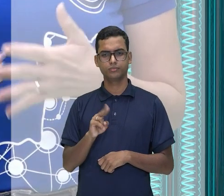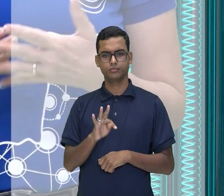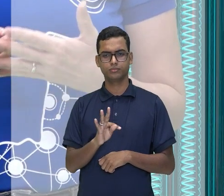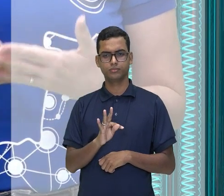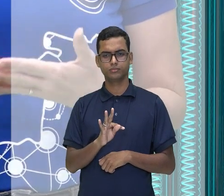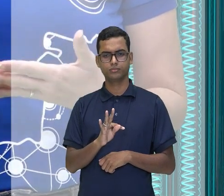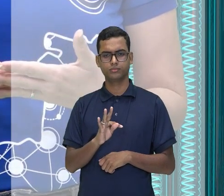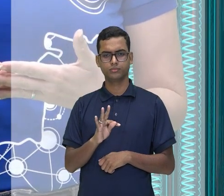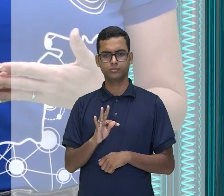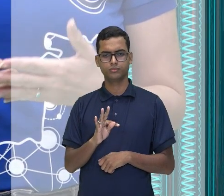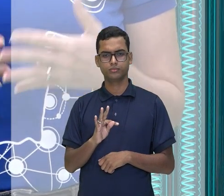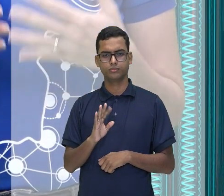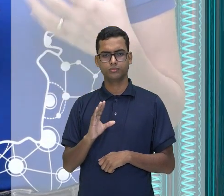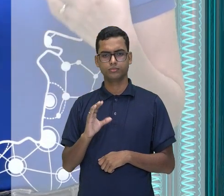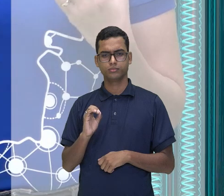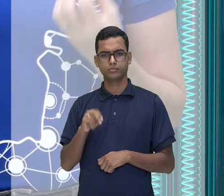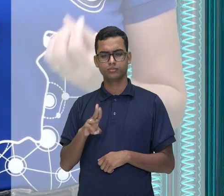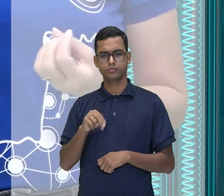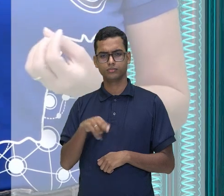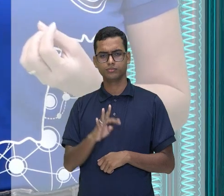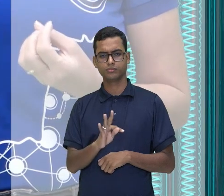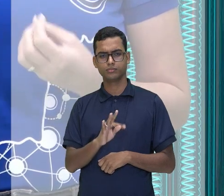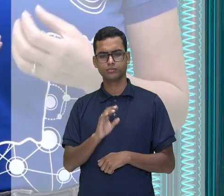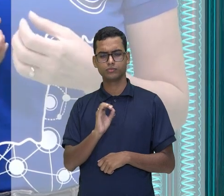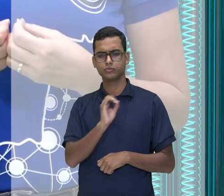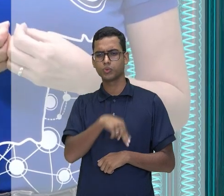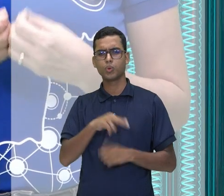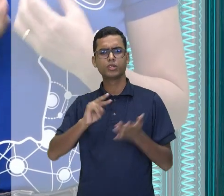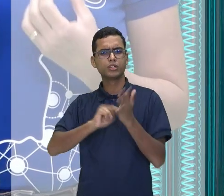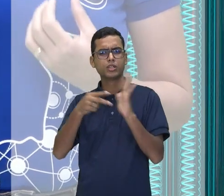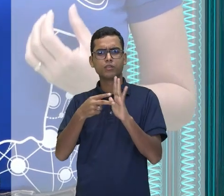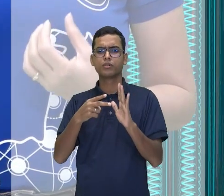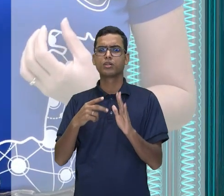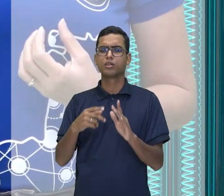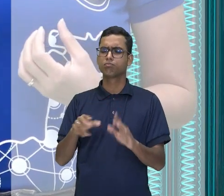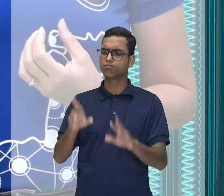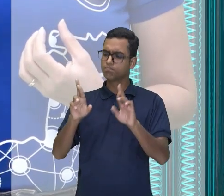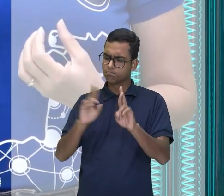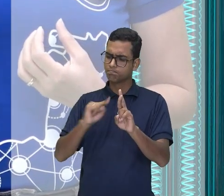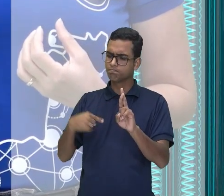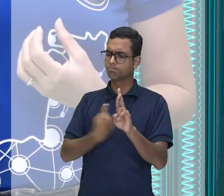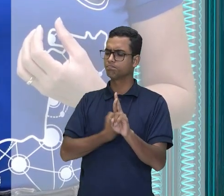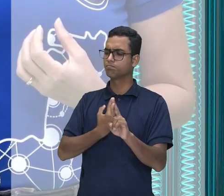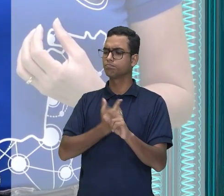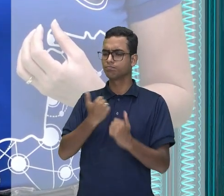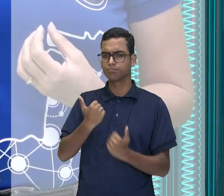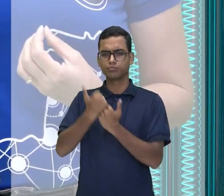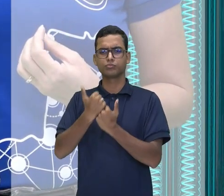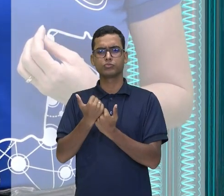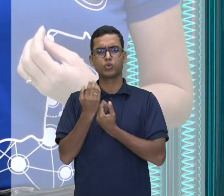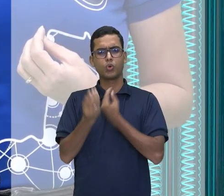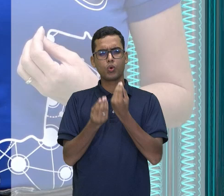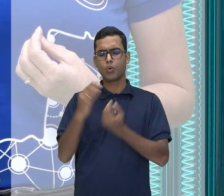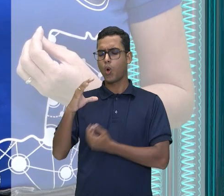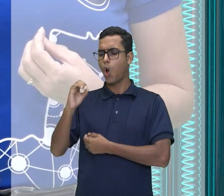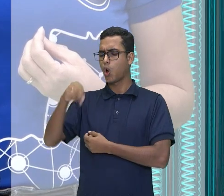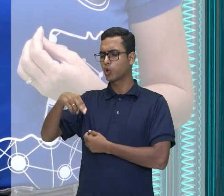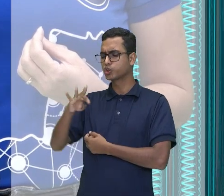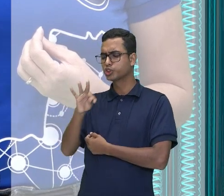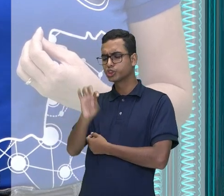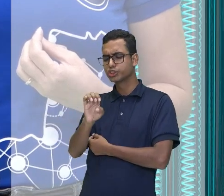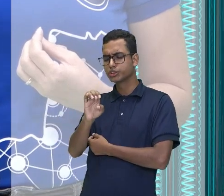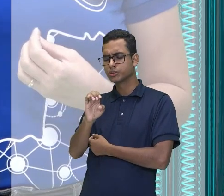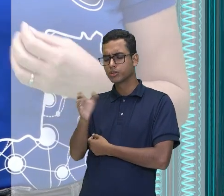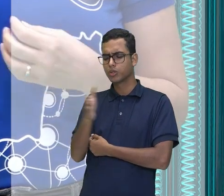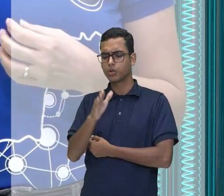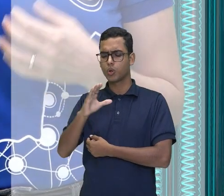né? Conte conosco. Então, conte com a gente. Como que seria esse conte conosco aí? Esse conosco, qual